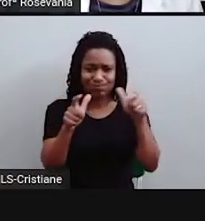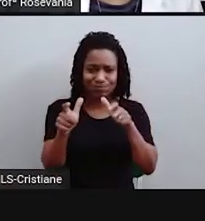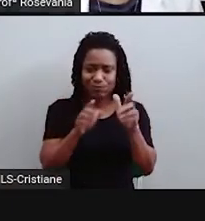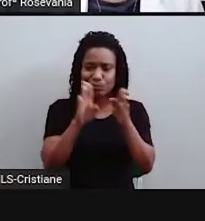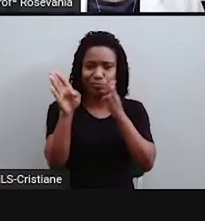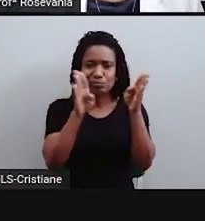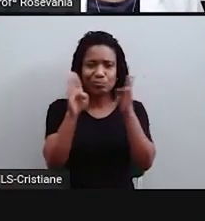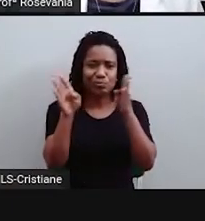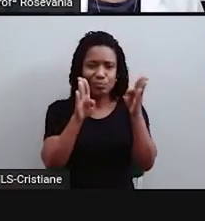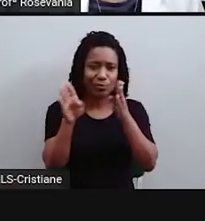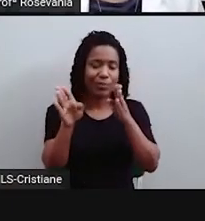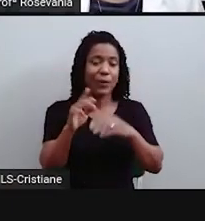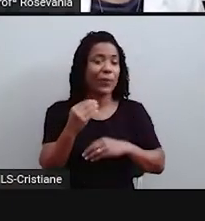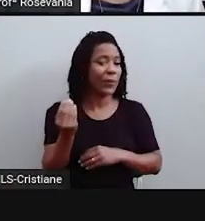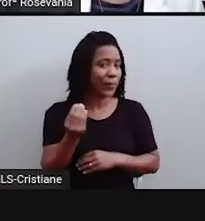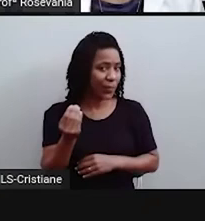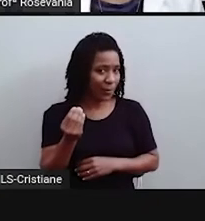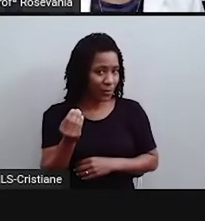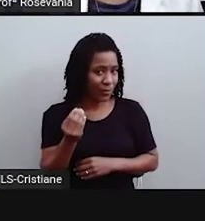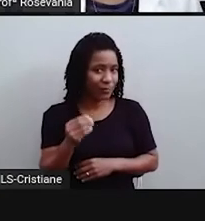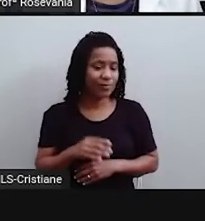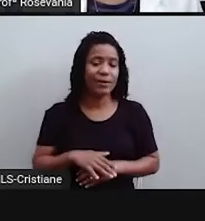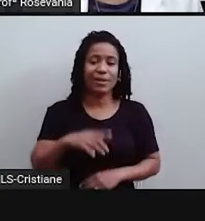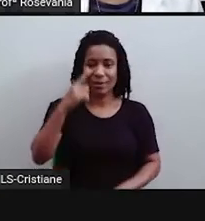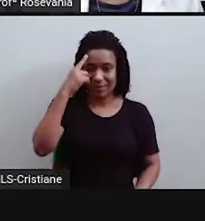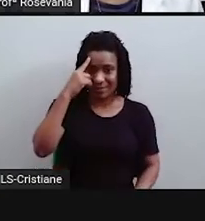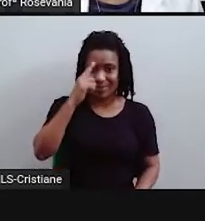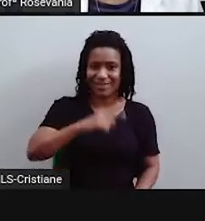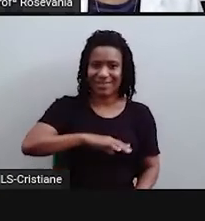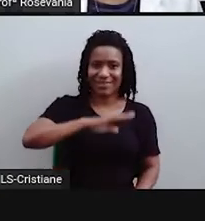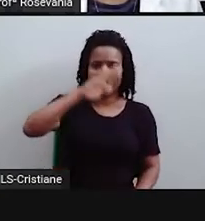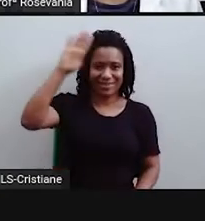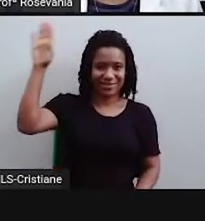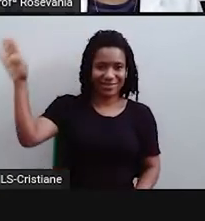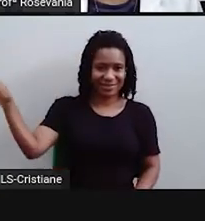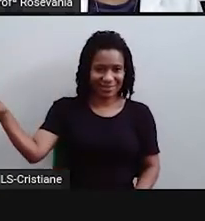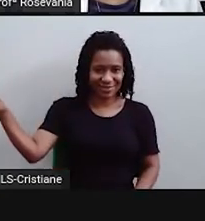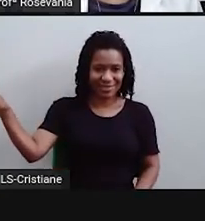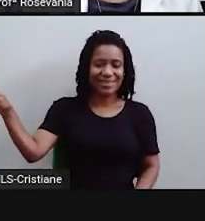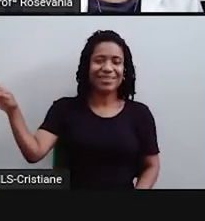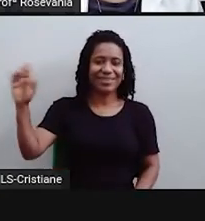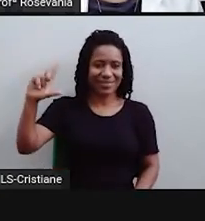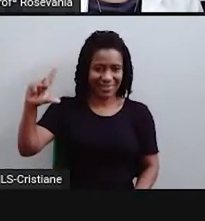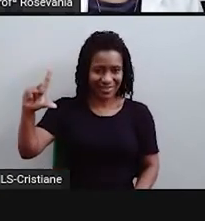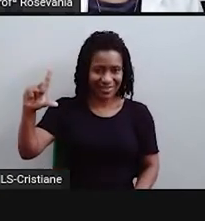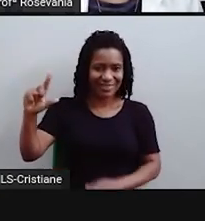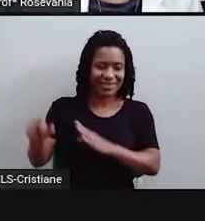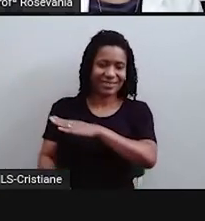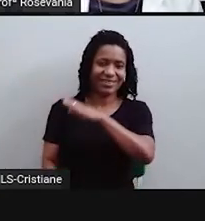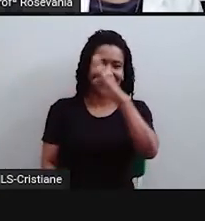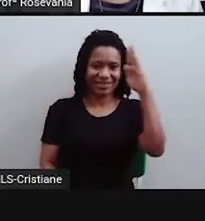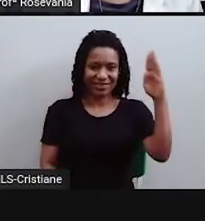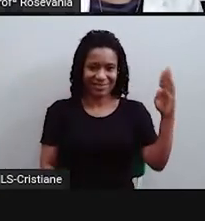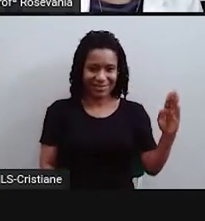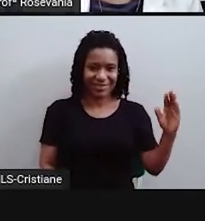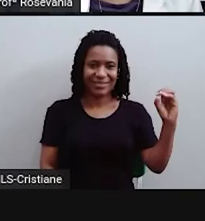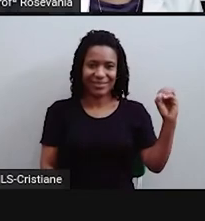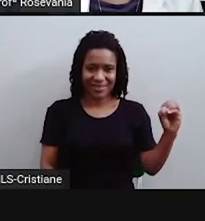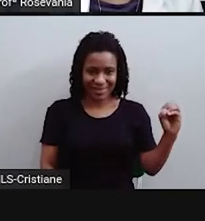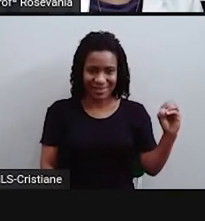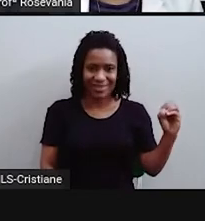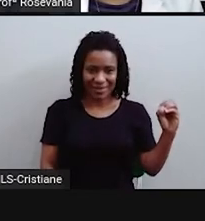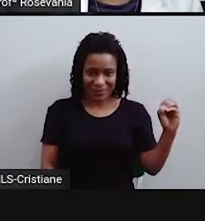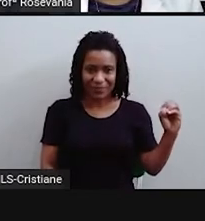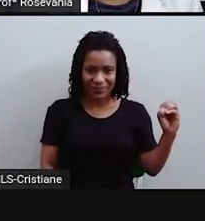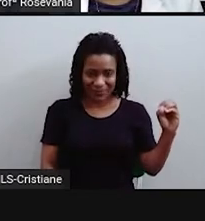dos Ventos, que eu falei que a gente bota a mão direita apontada para o leste, que é onde o sol nasce, e a mão esquerda apontada para o oeste, que